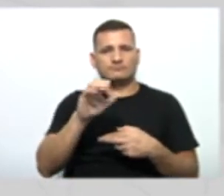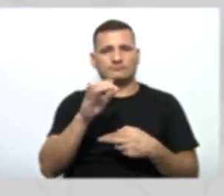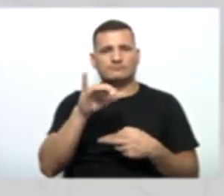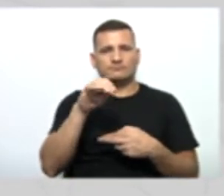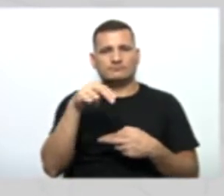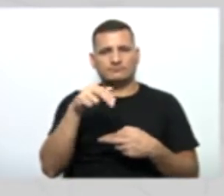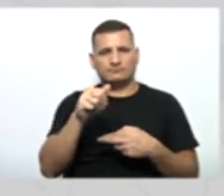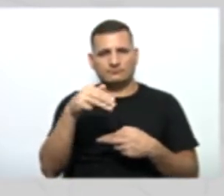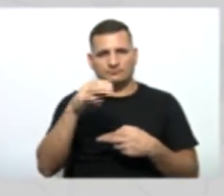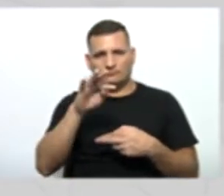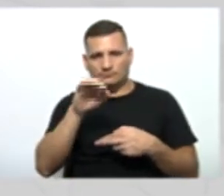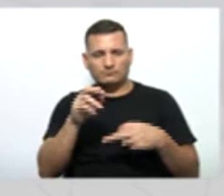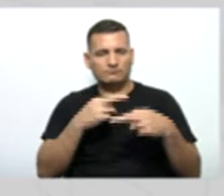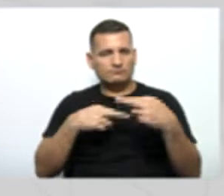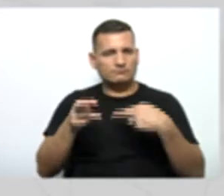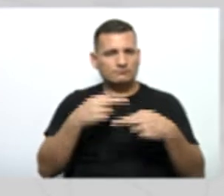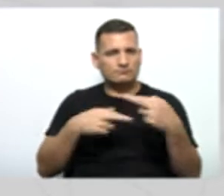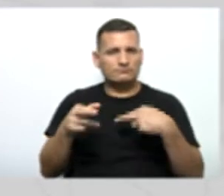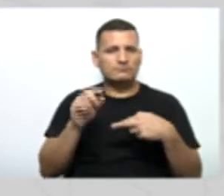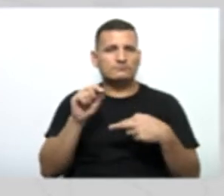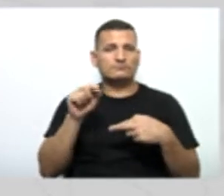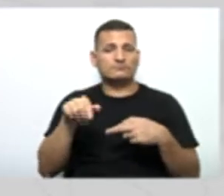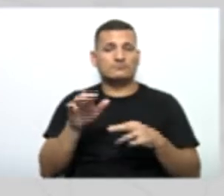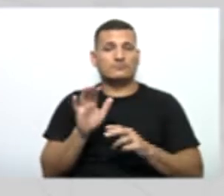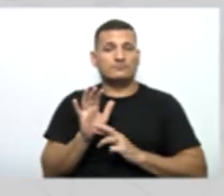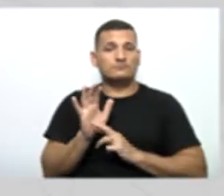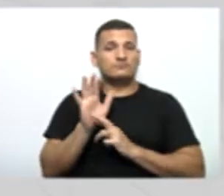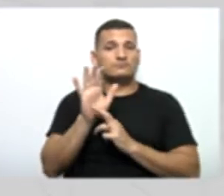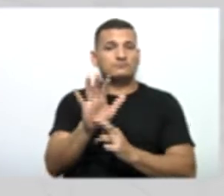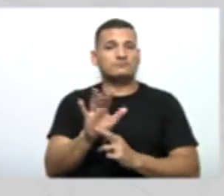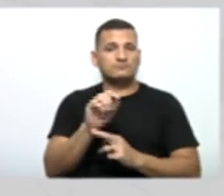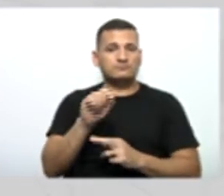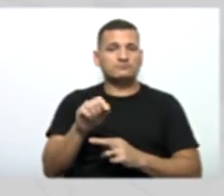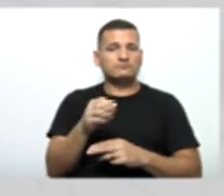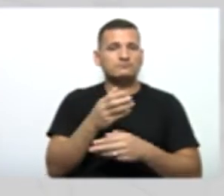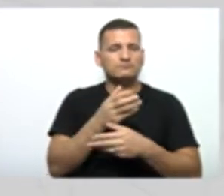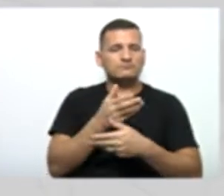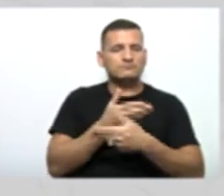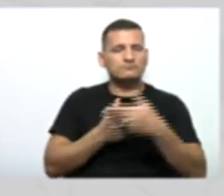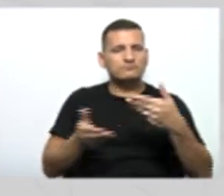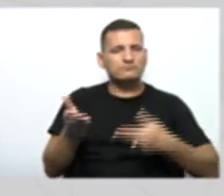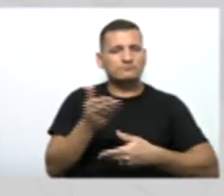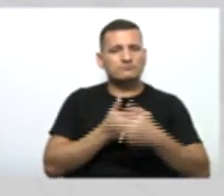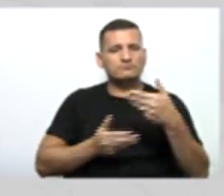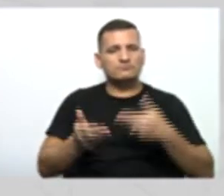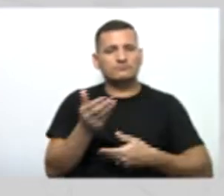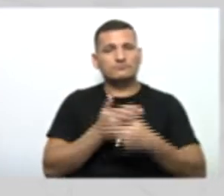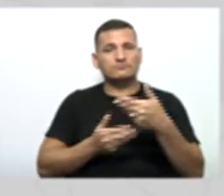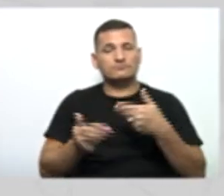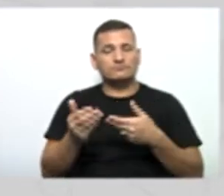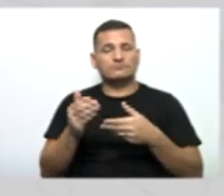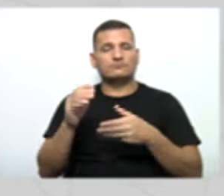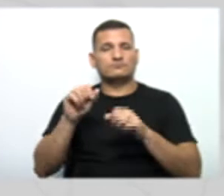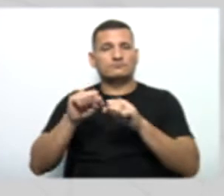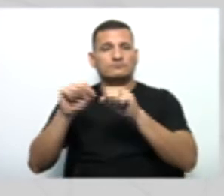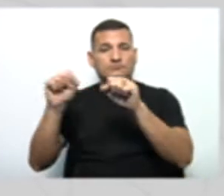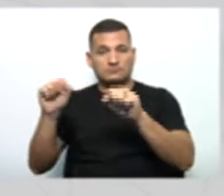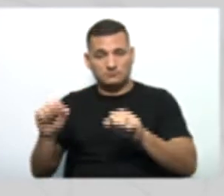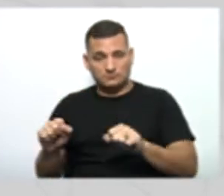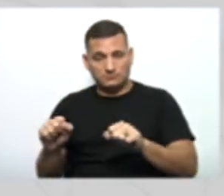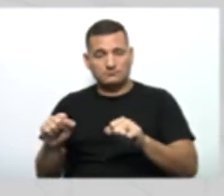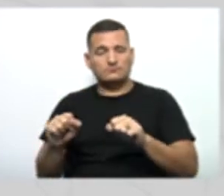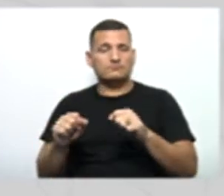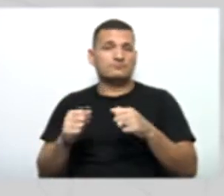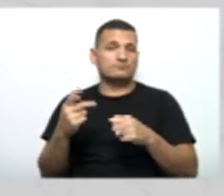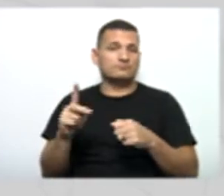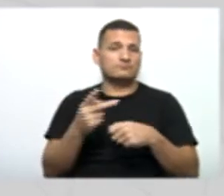O relacionamento representa uma interação existente entre o sistema e seus